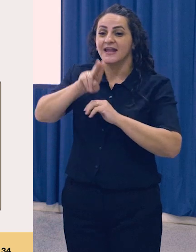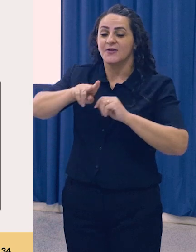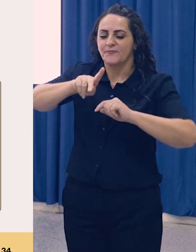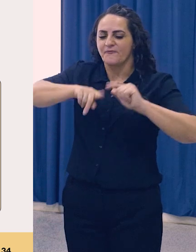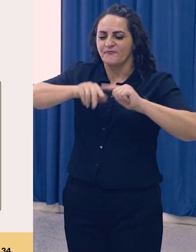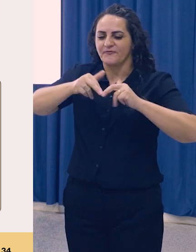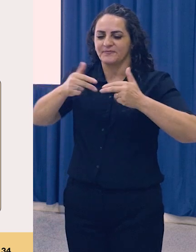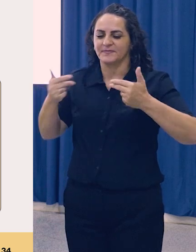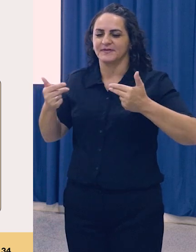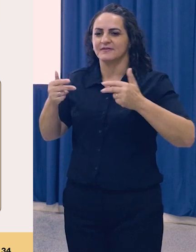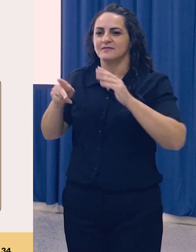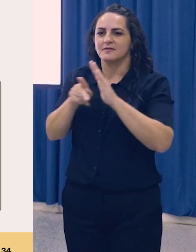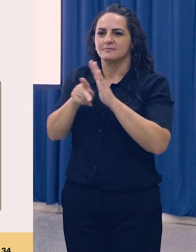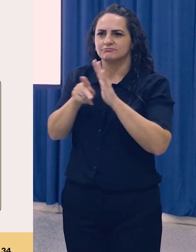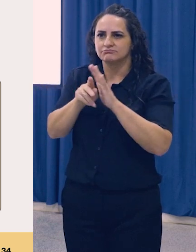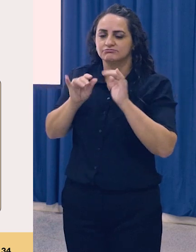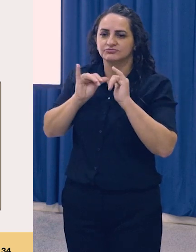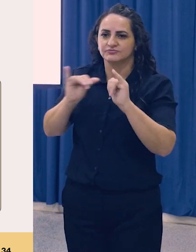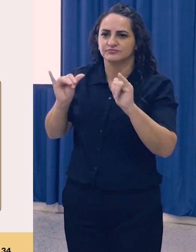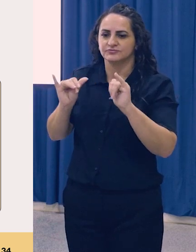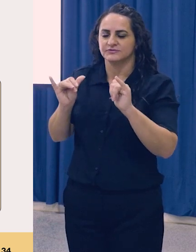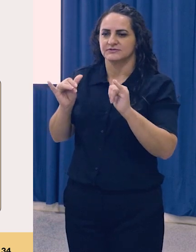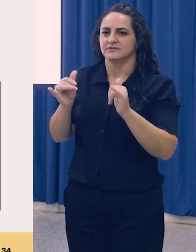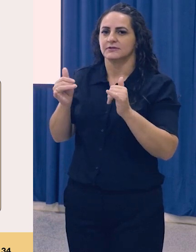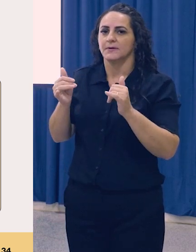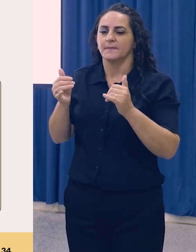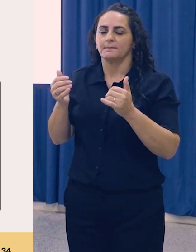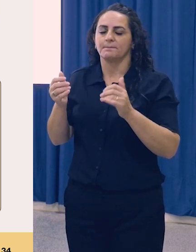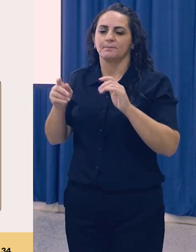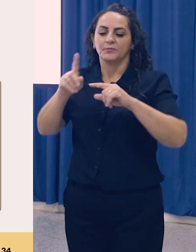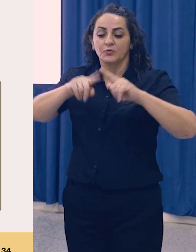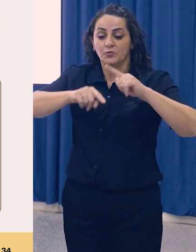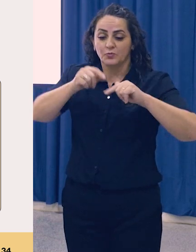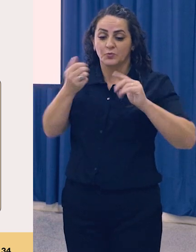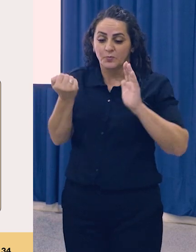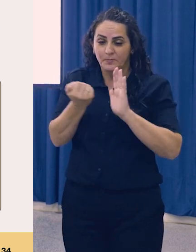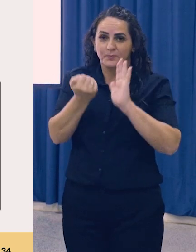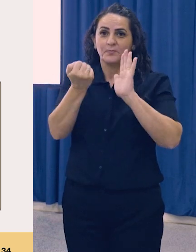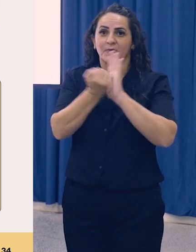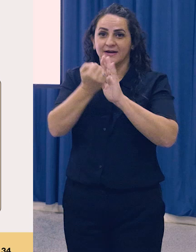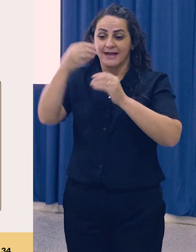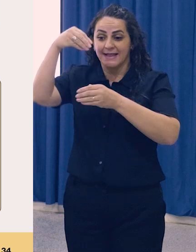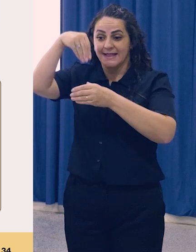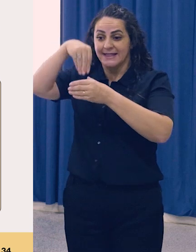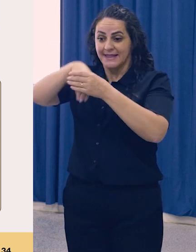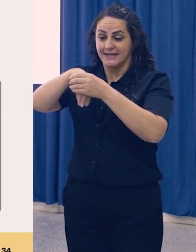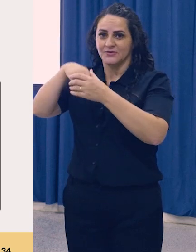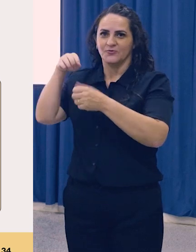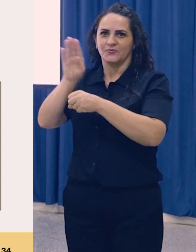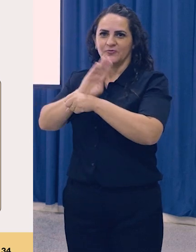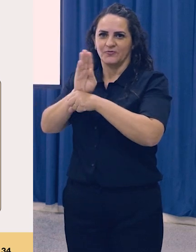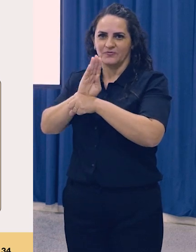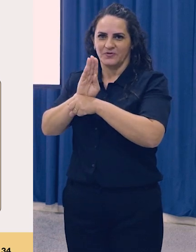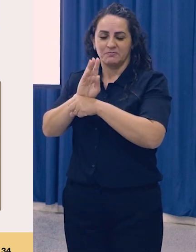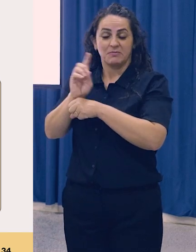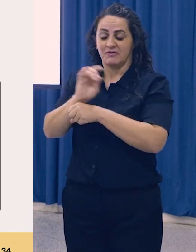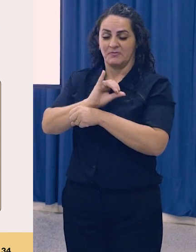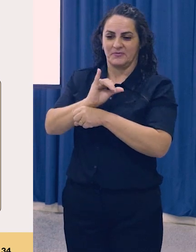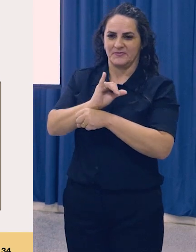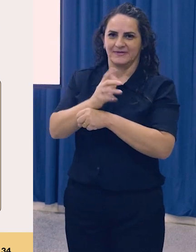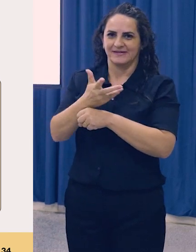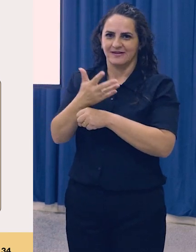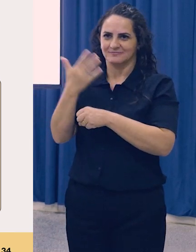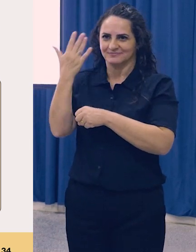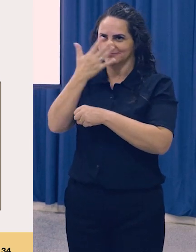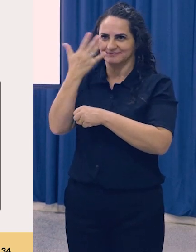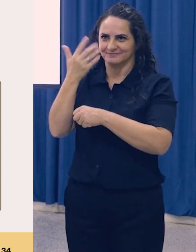publicidade indireta, que é você fazer propaganda de um produto, marca, dentro do filme, sem que pareça que é uma propaganda, seja no